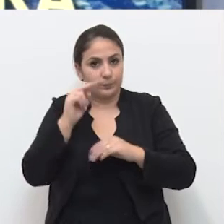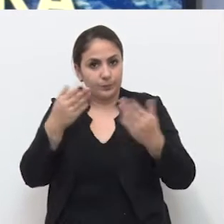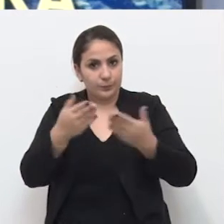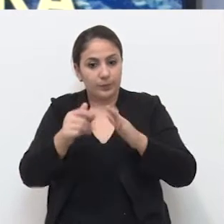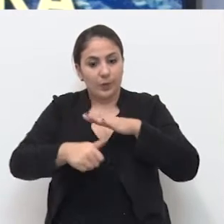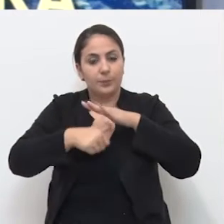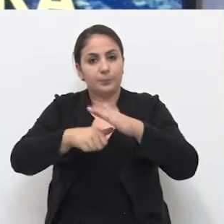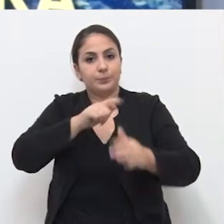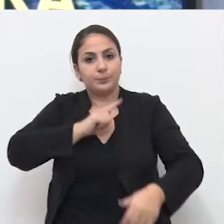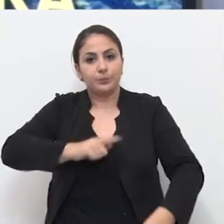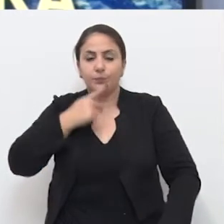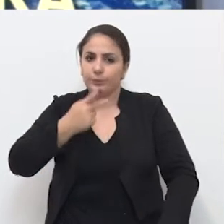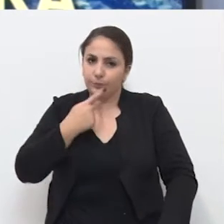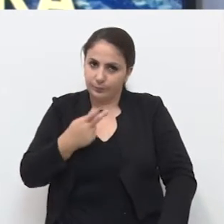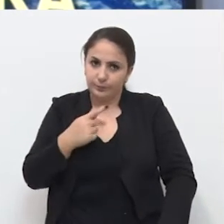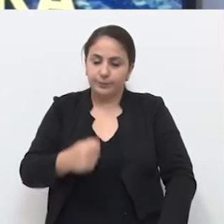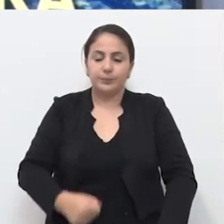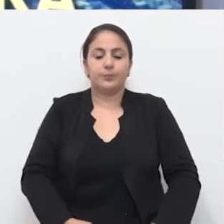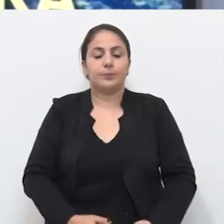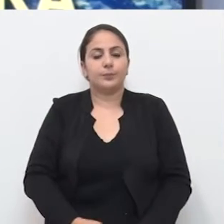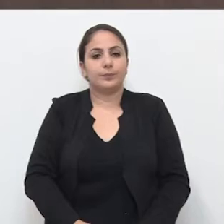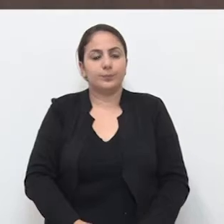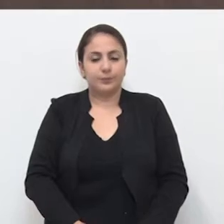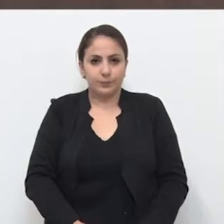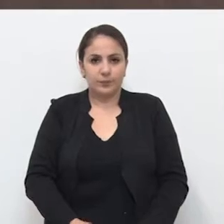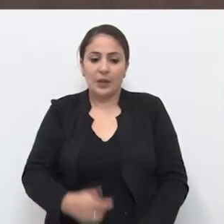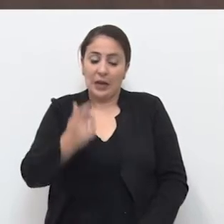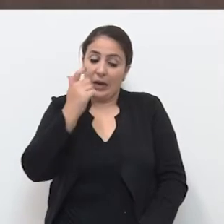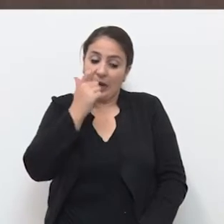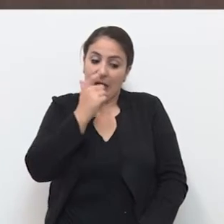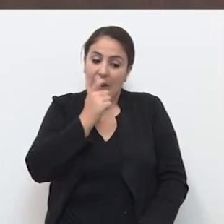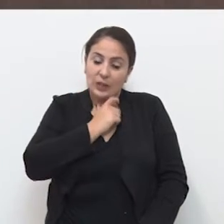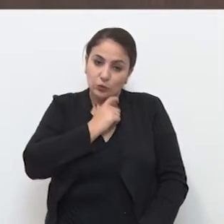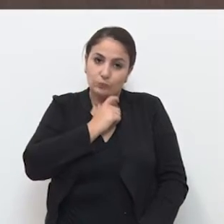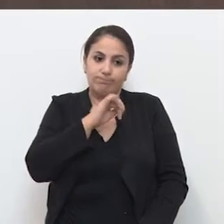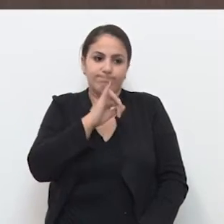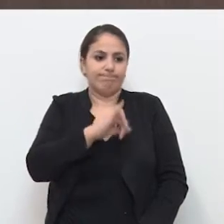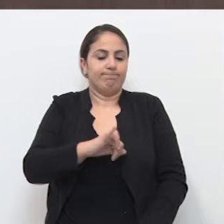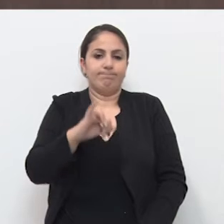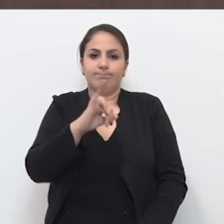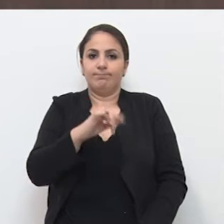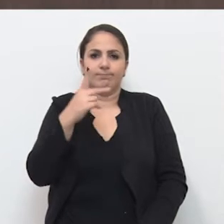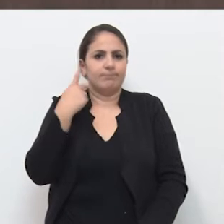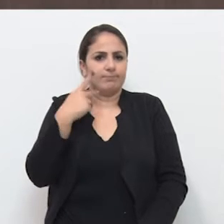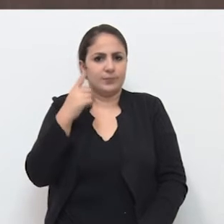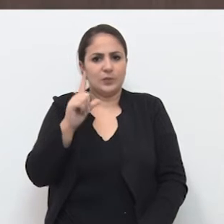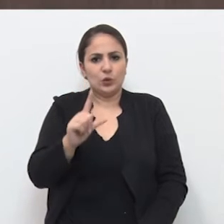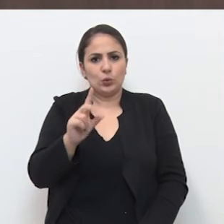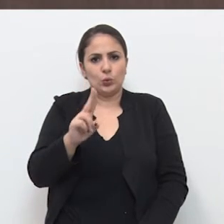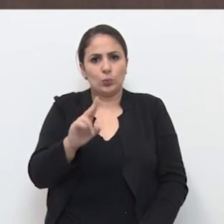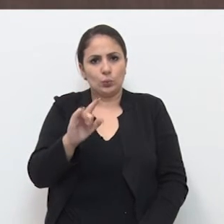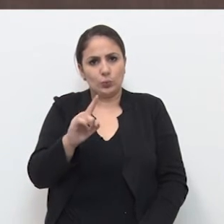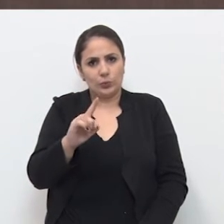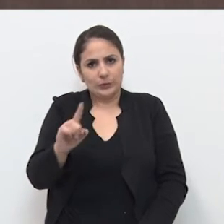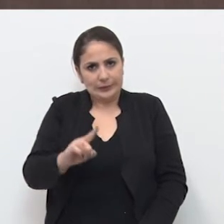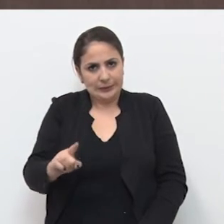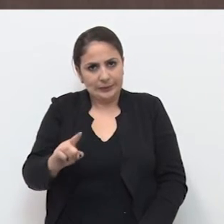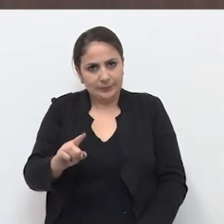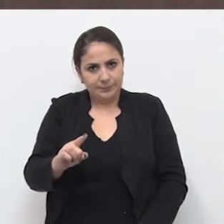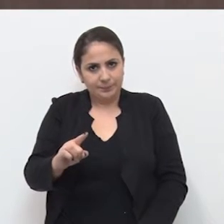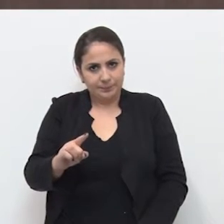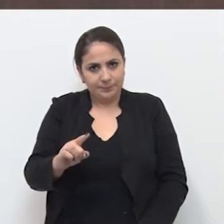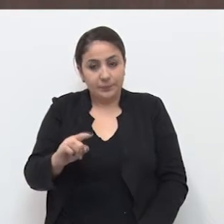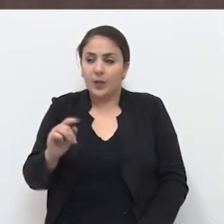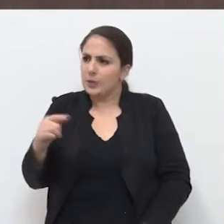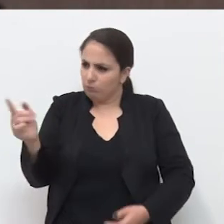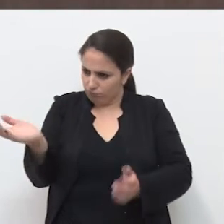que o líder do governo disse em seguida. Eu acho que não importa, vereador Luiz Miguel,